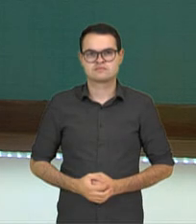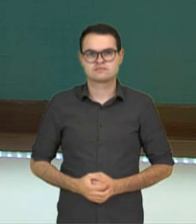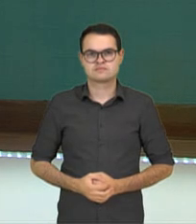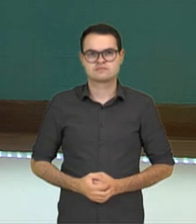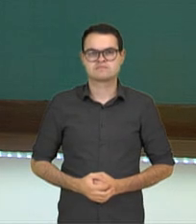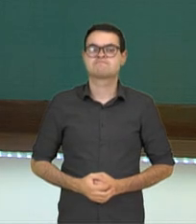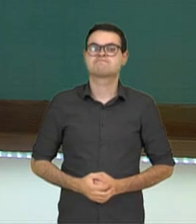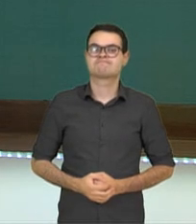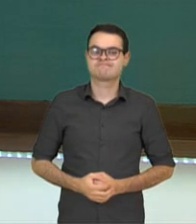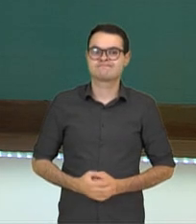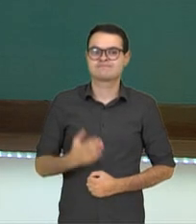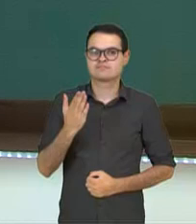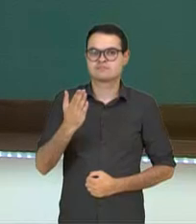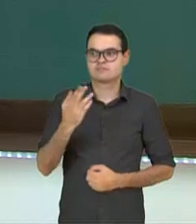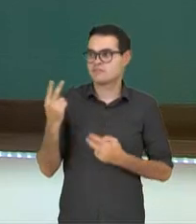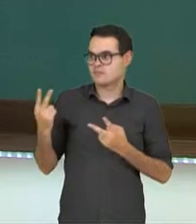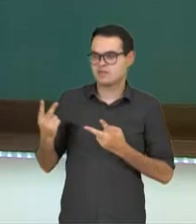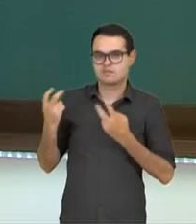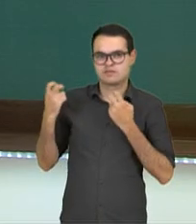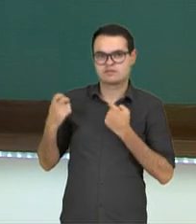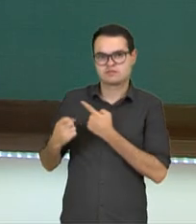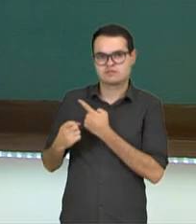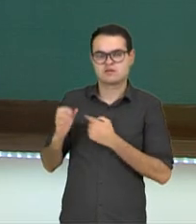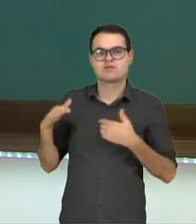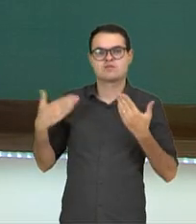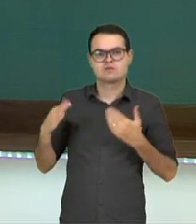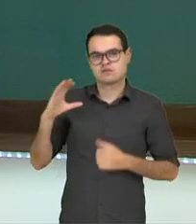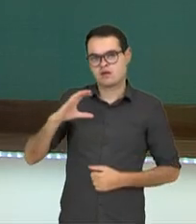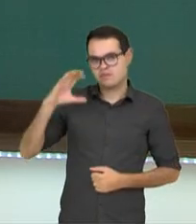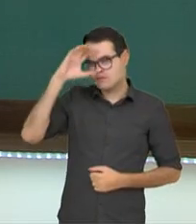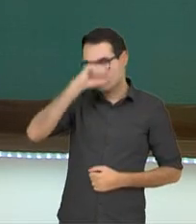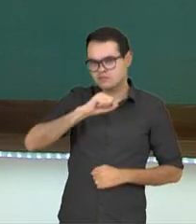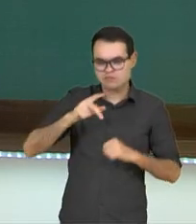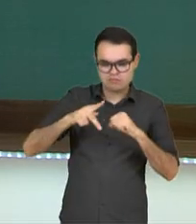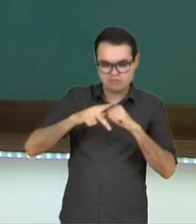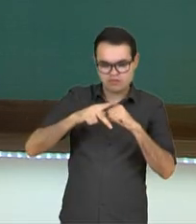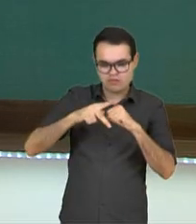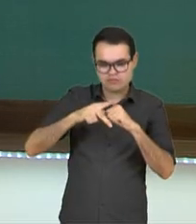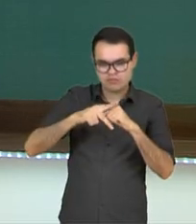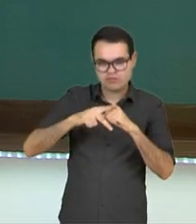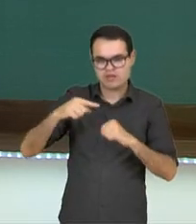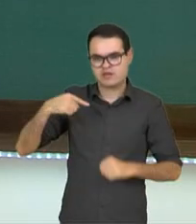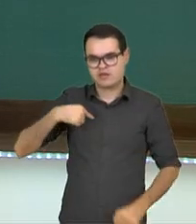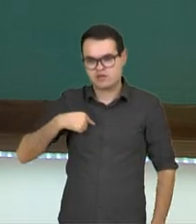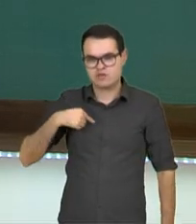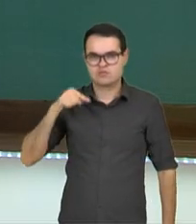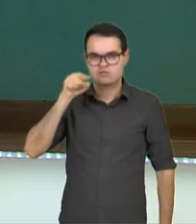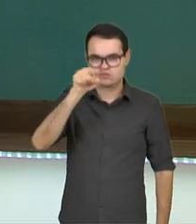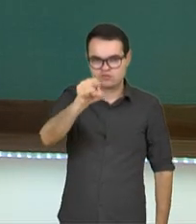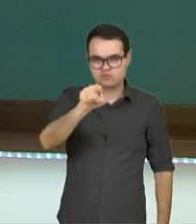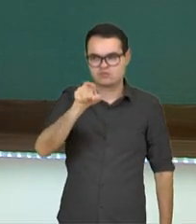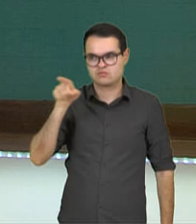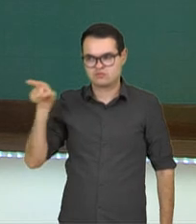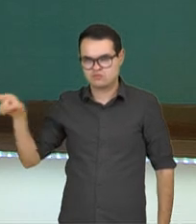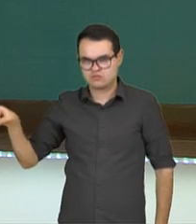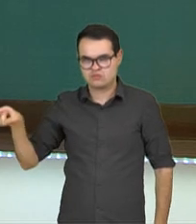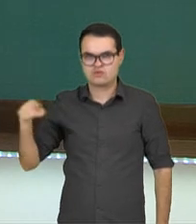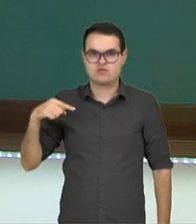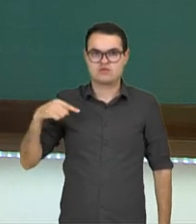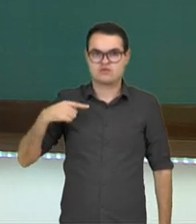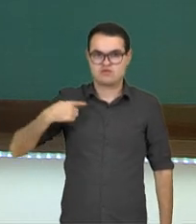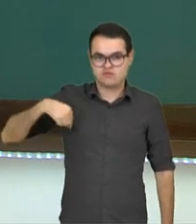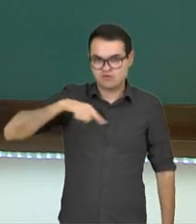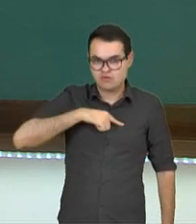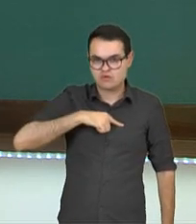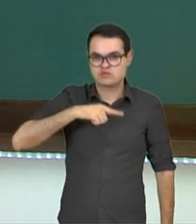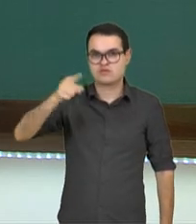E aí, pessoal, perceberam? Quando você aprende sobre pronomes, você aprende que é eu, tu, ele, nós, vós, eles. Não tem